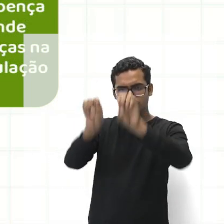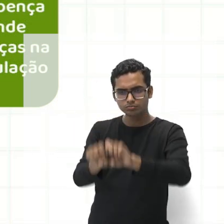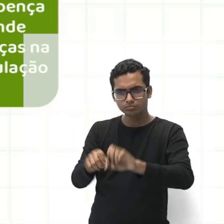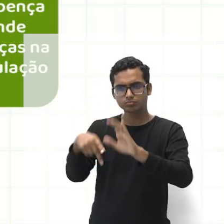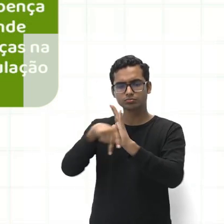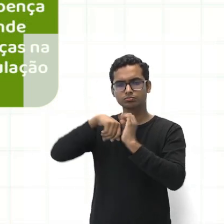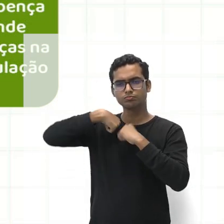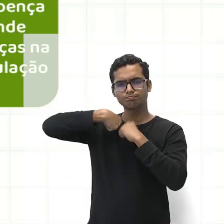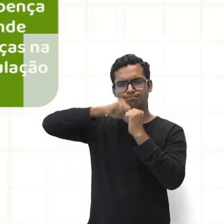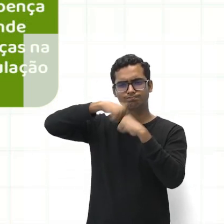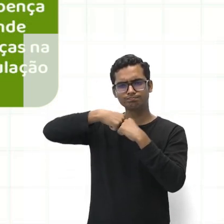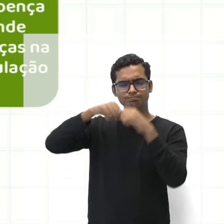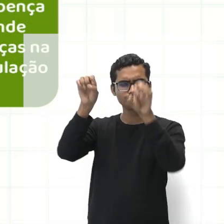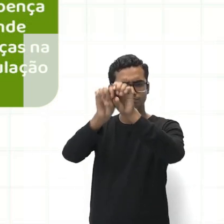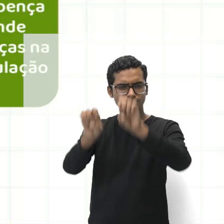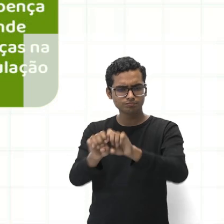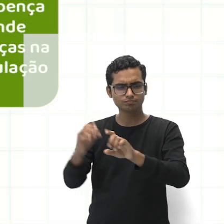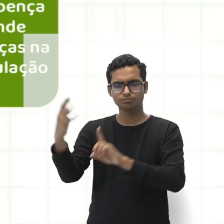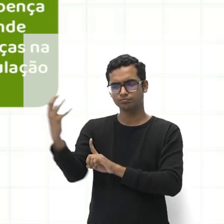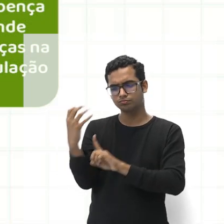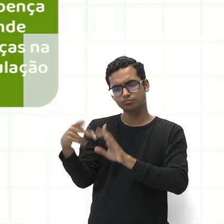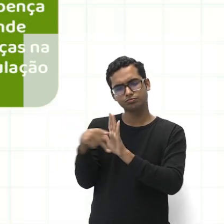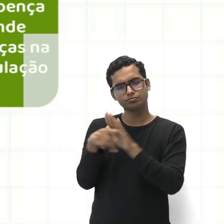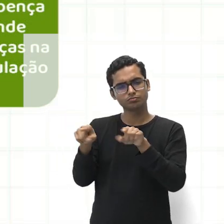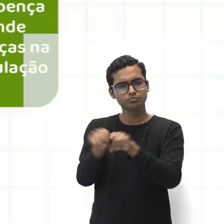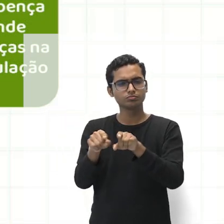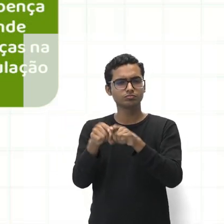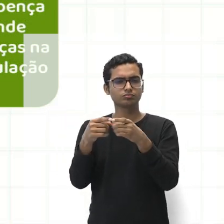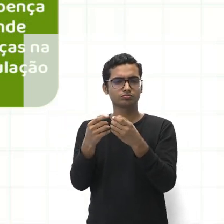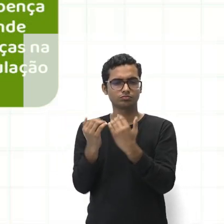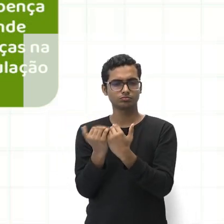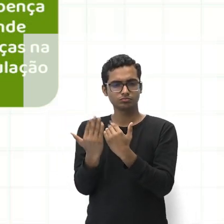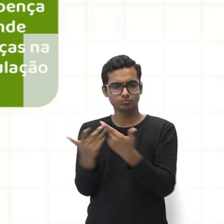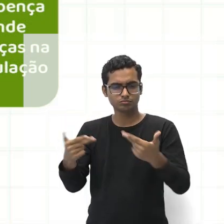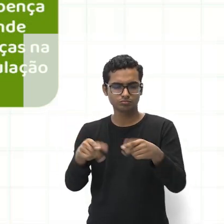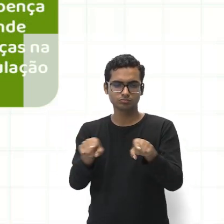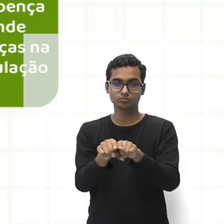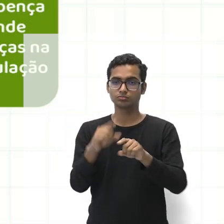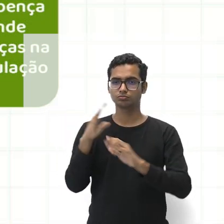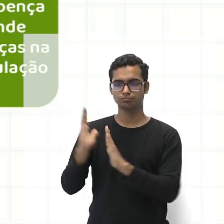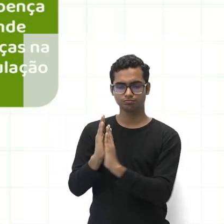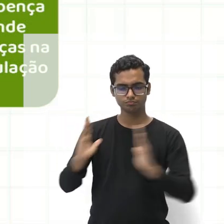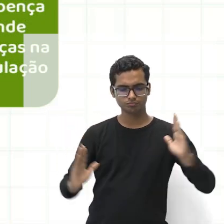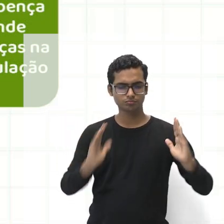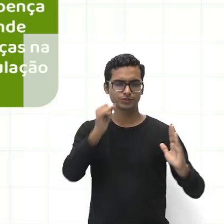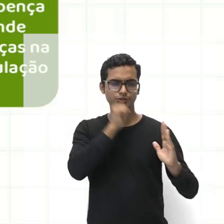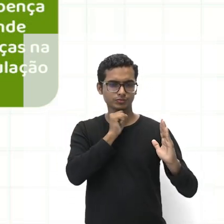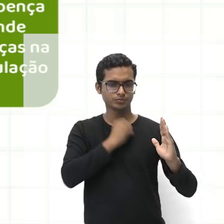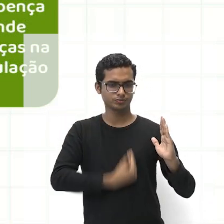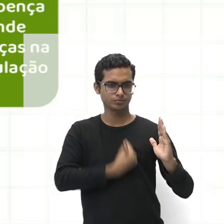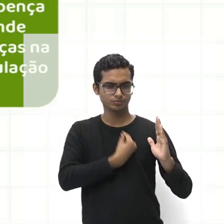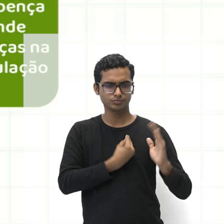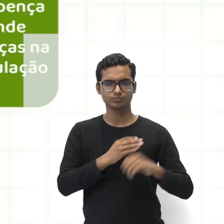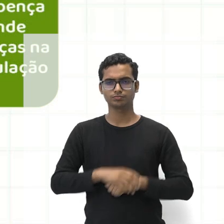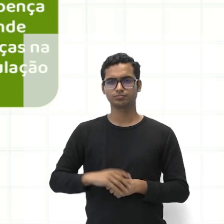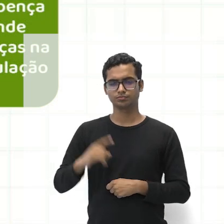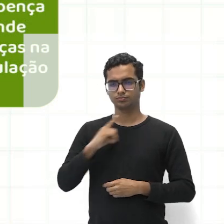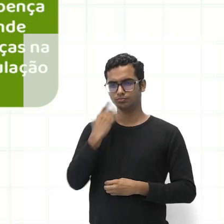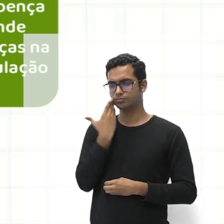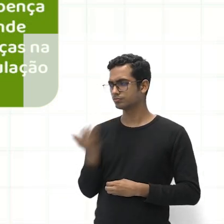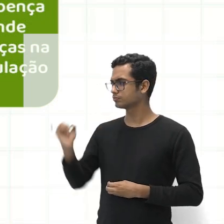da articulação afetada, como vocês observam aí na imagem. Nós temos o osso